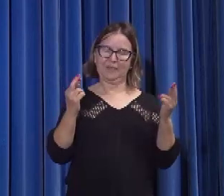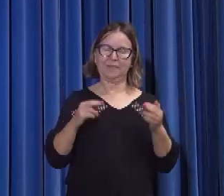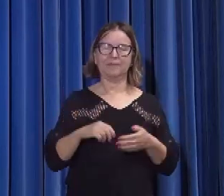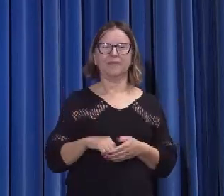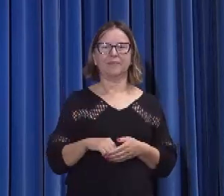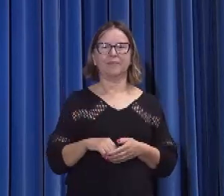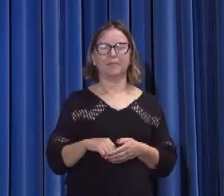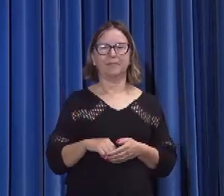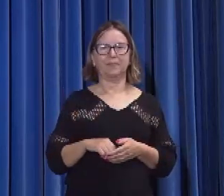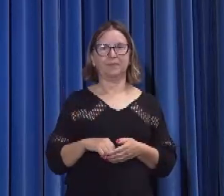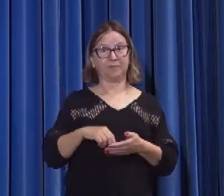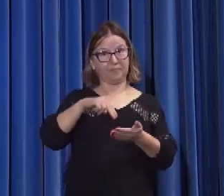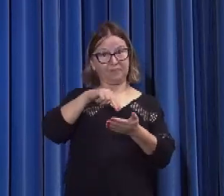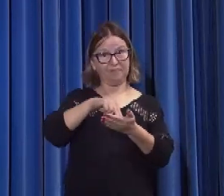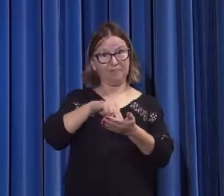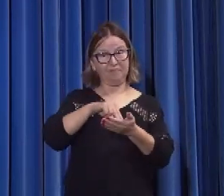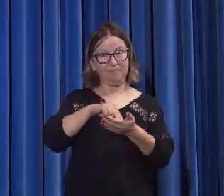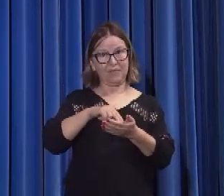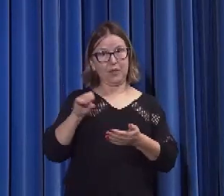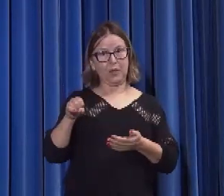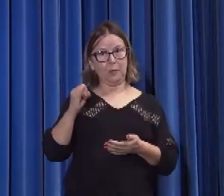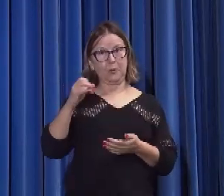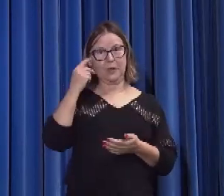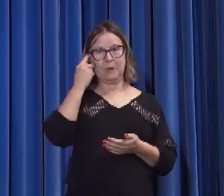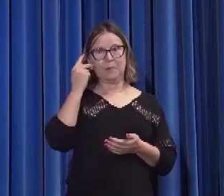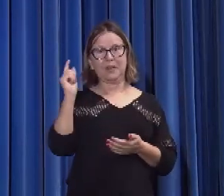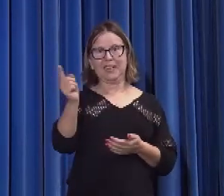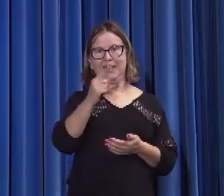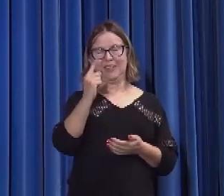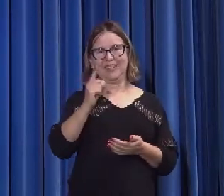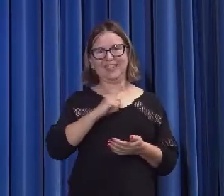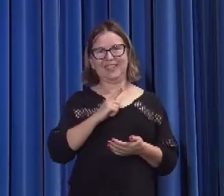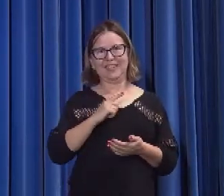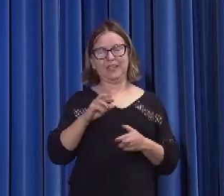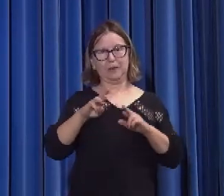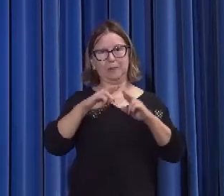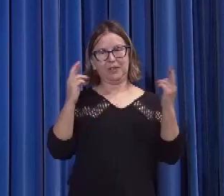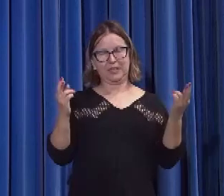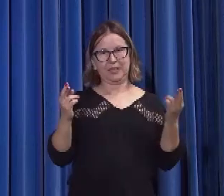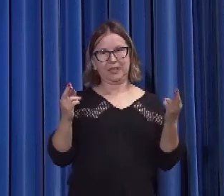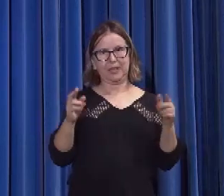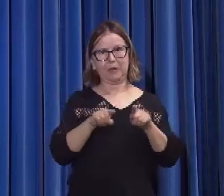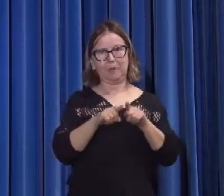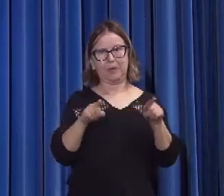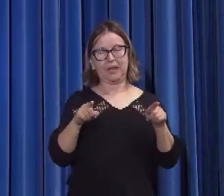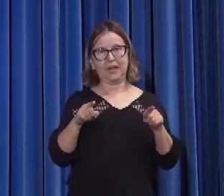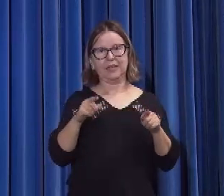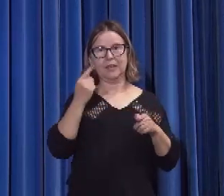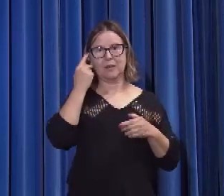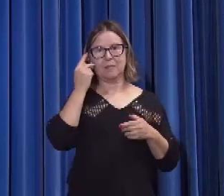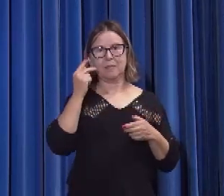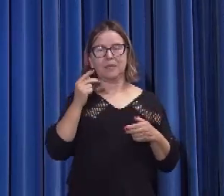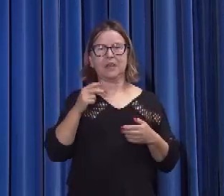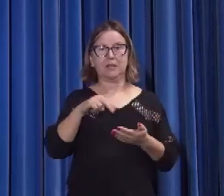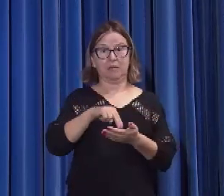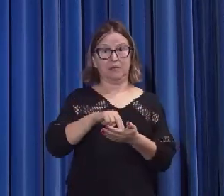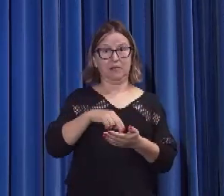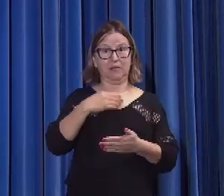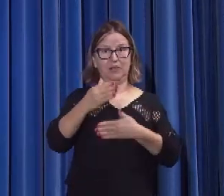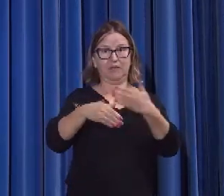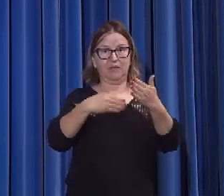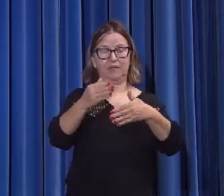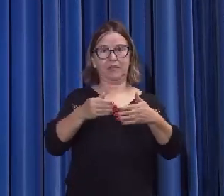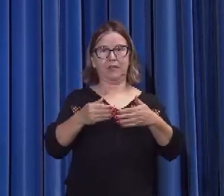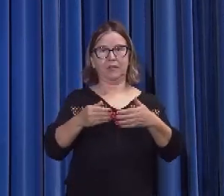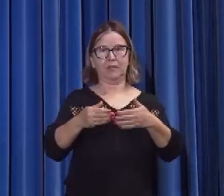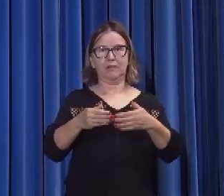é essencial para que tenhamos esperança, mas para que ela se desenvolva, a perseverança, importa que passemos